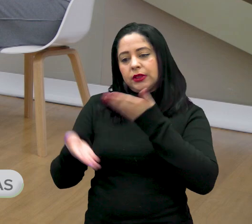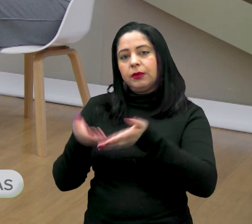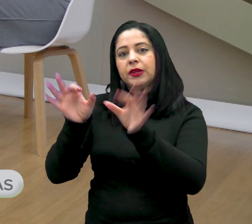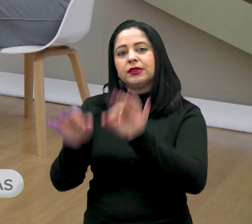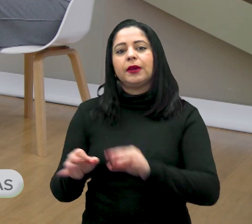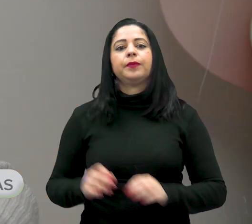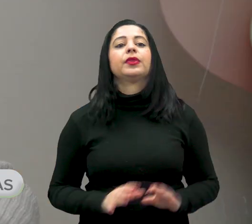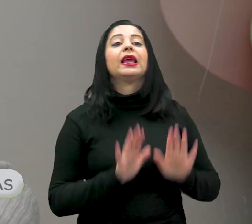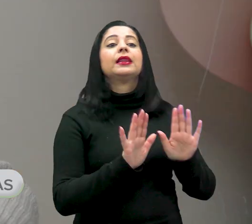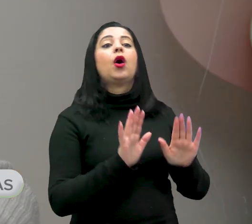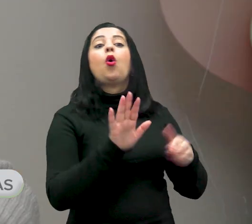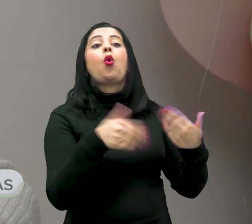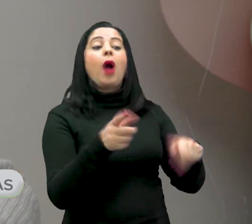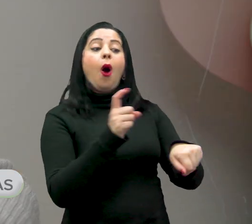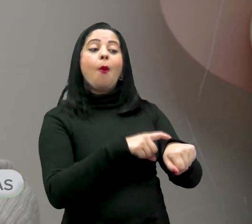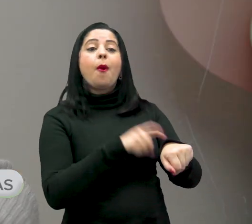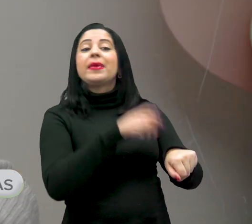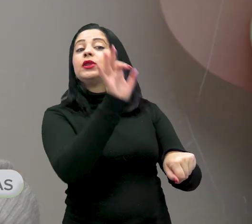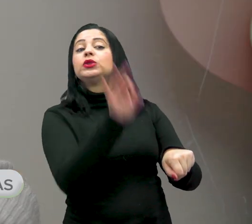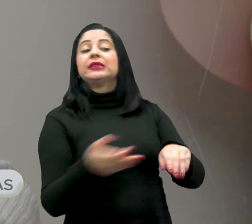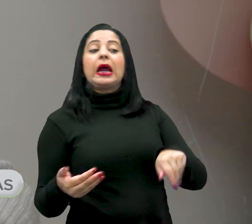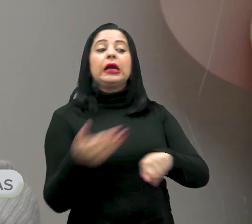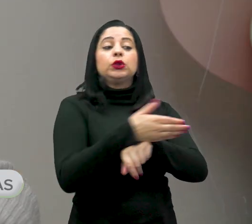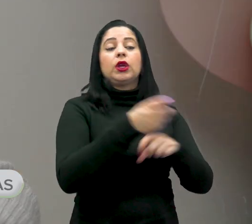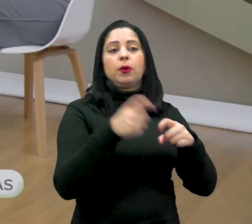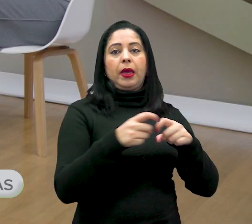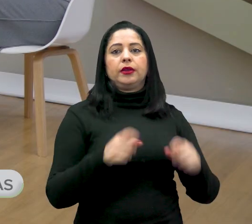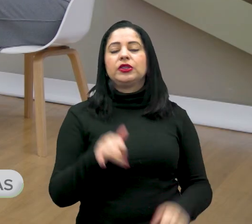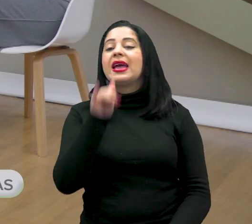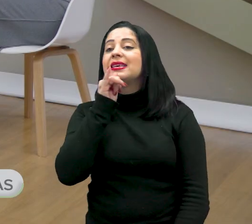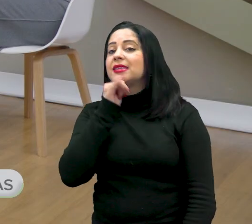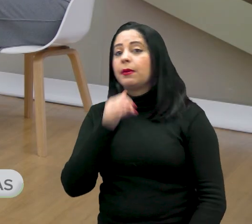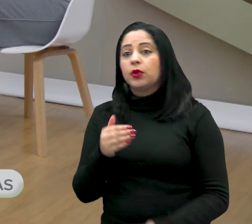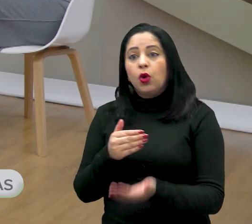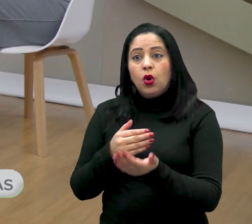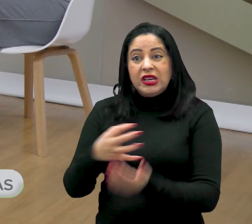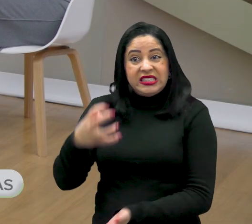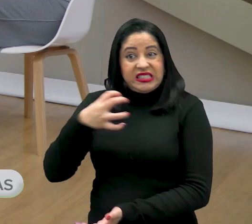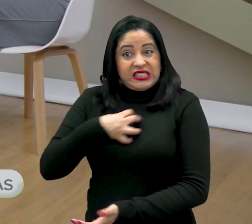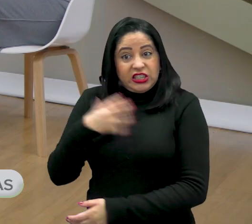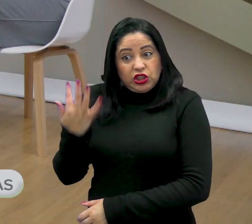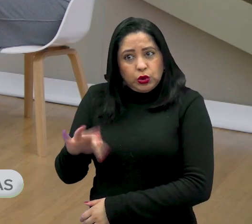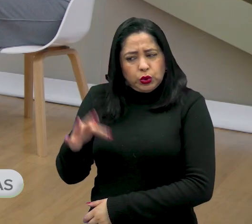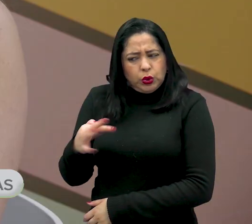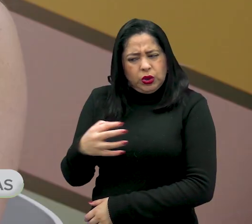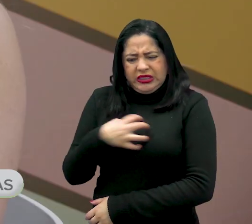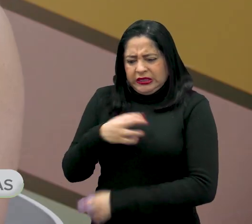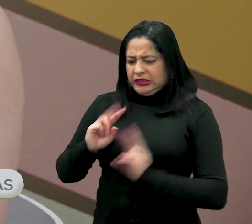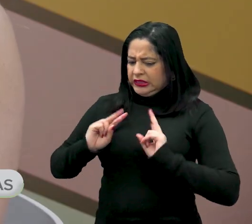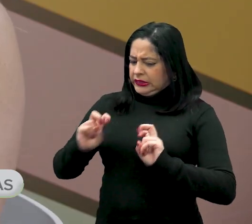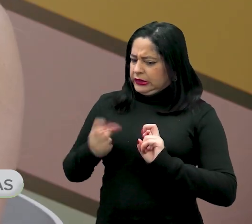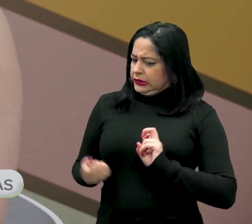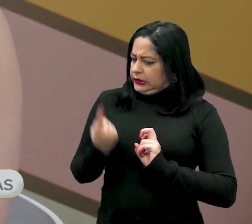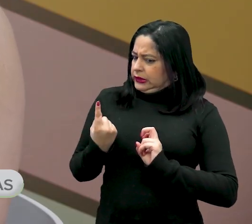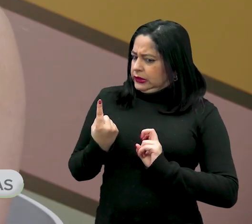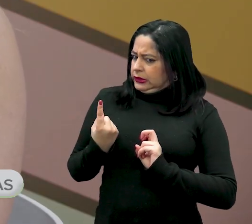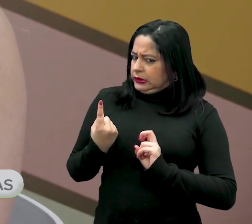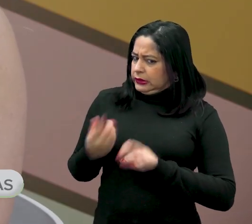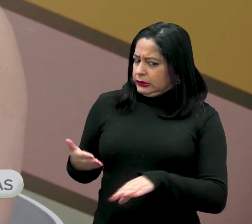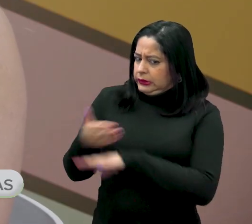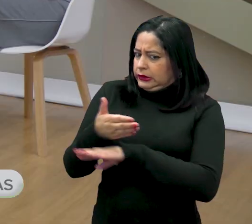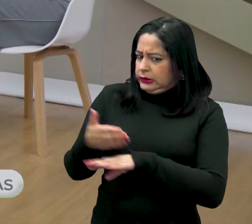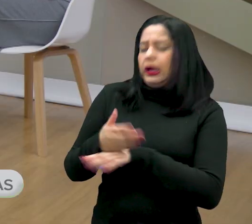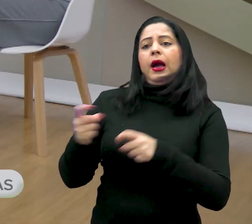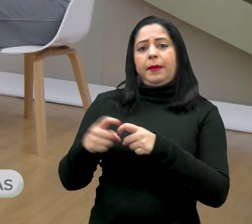cada lesão. E qual que é o momento certo de procurar ajuda médica? Se começou a sentir dor, tem algo estranho, vamos procurar.